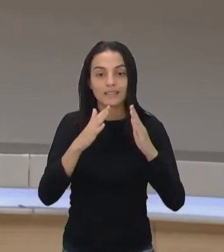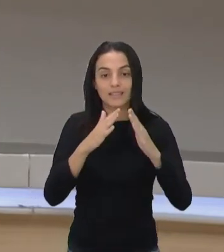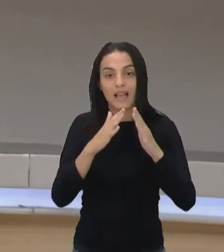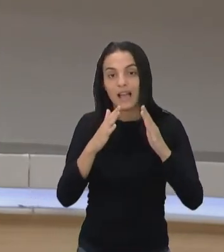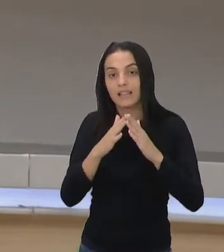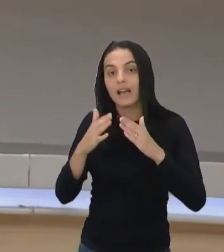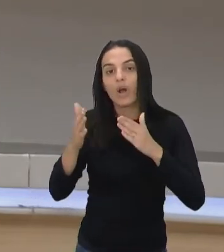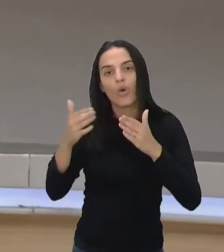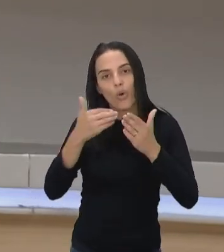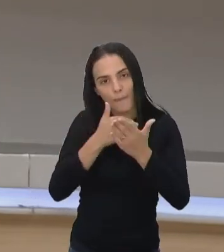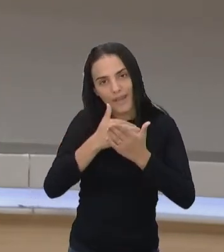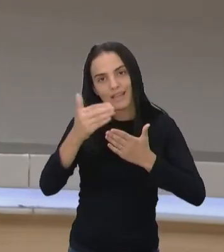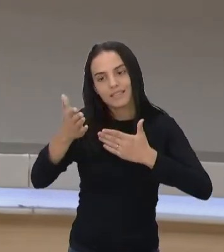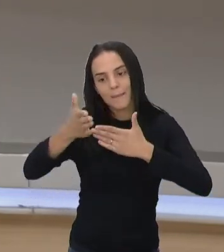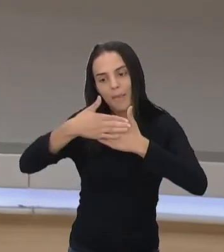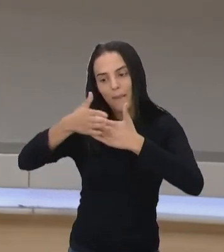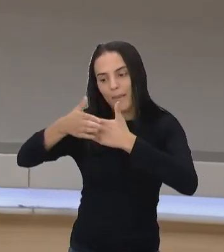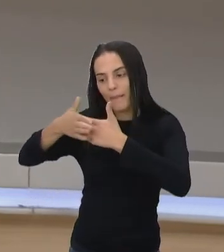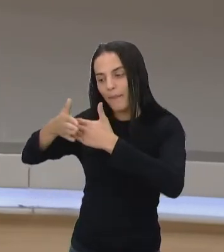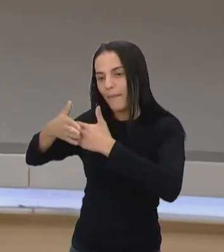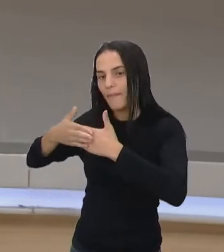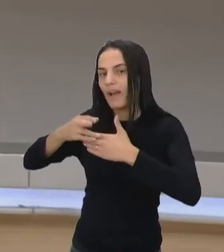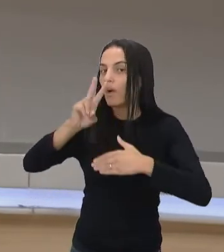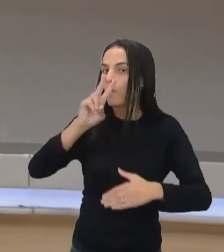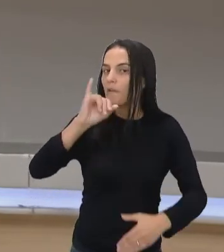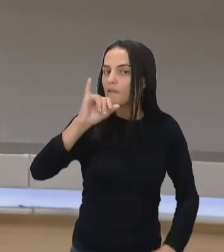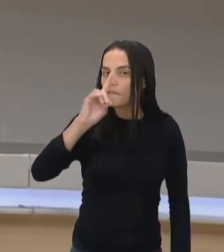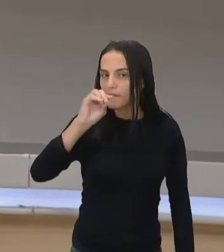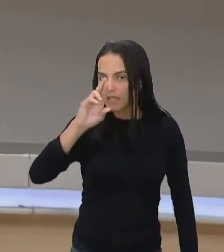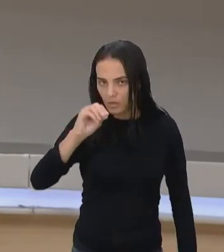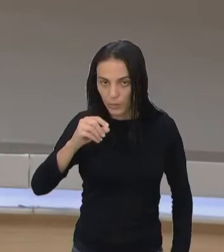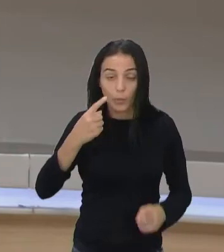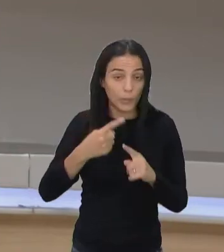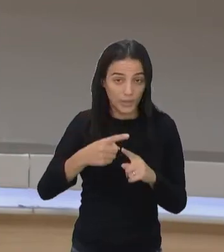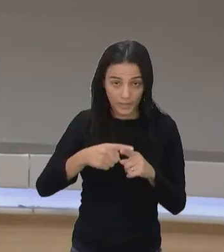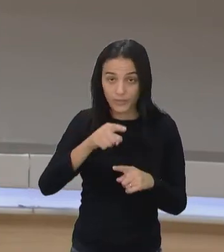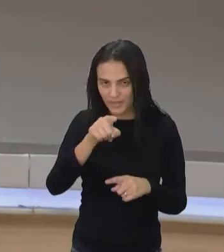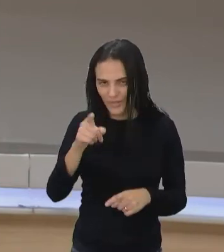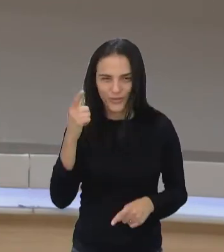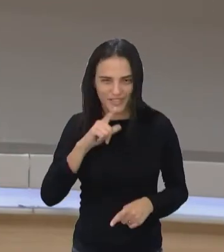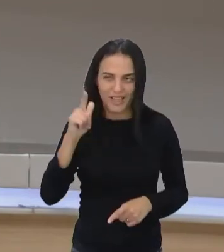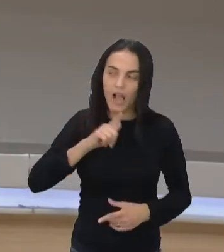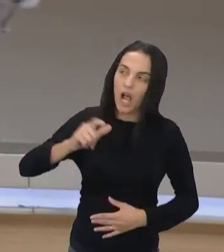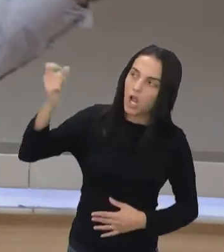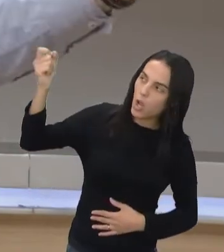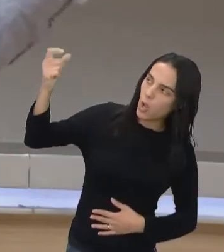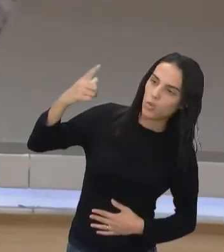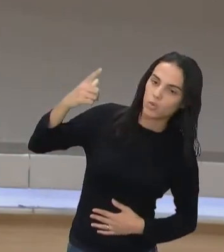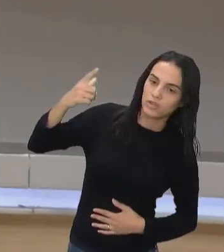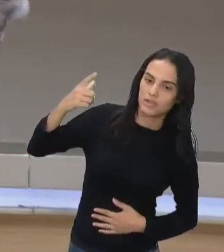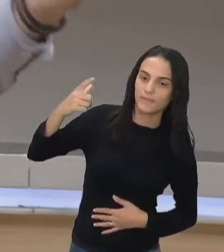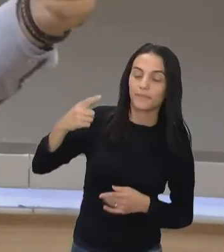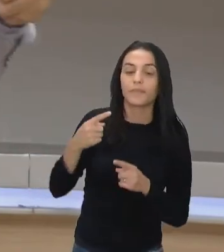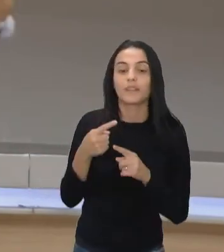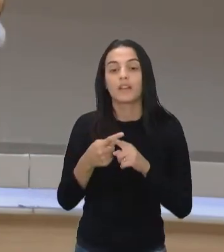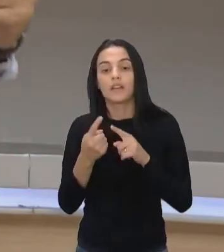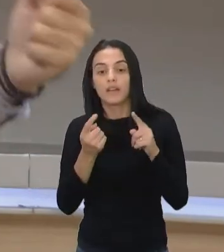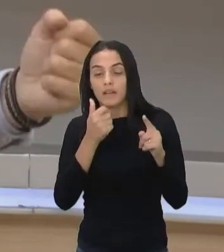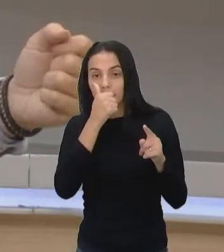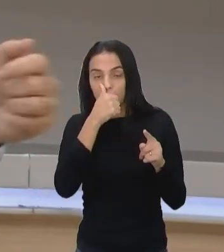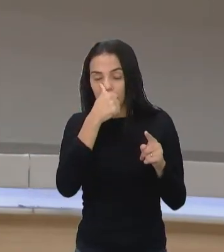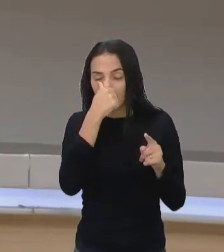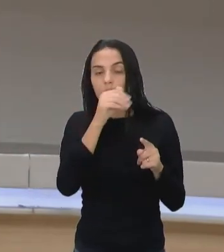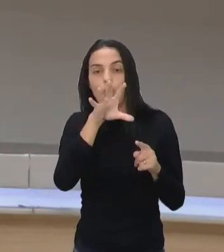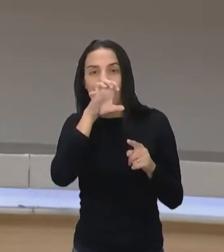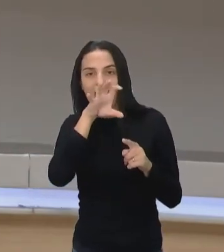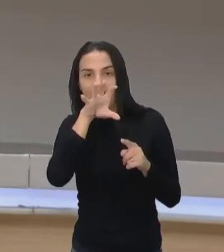ser fechadas com vidro, porque você permite a luz, só que você compromete a circulação de